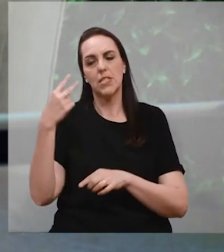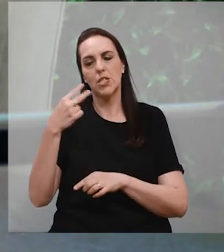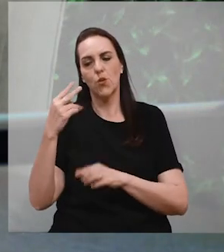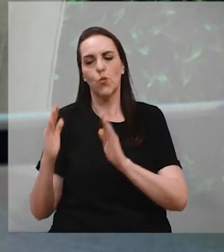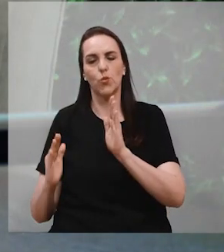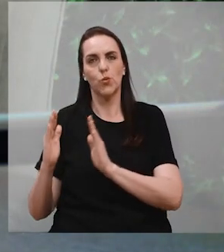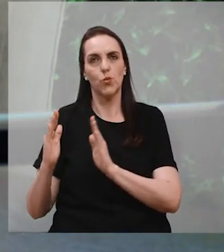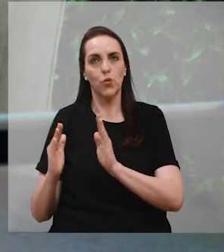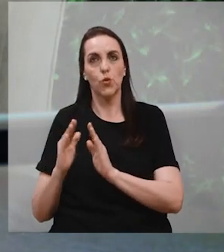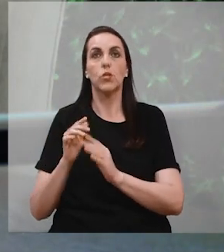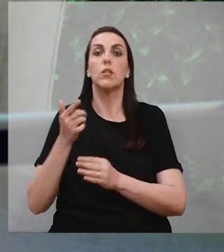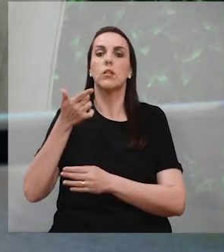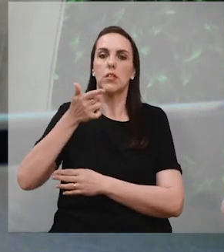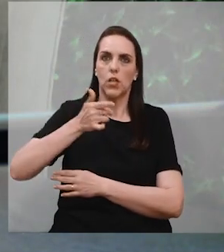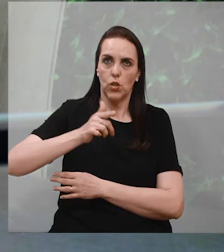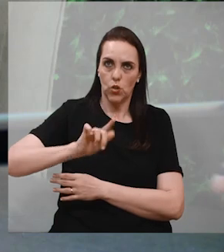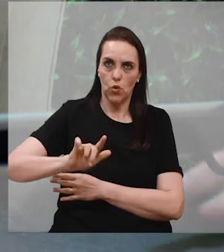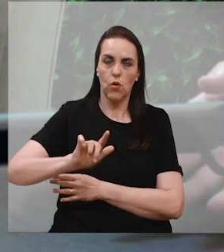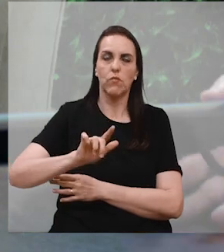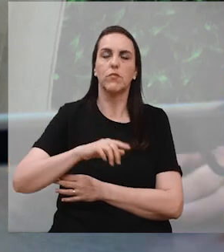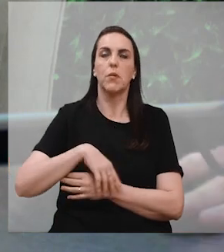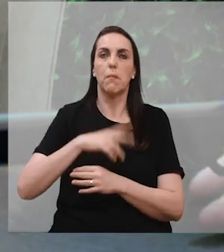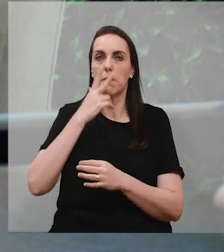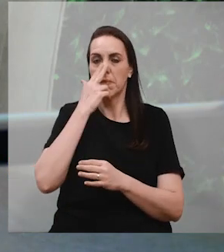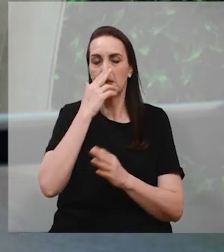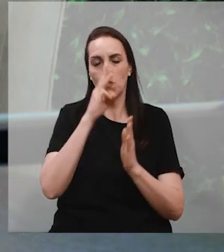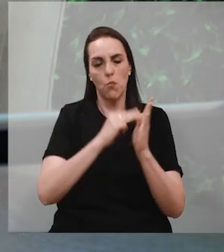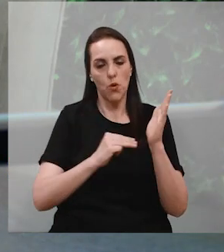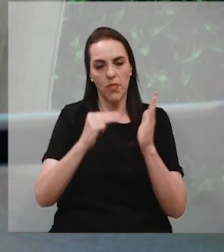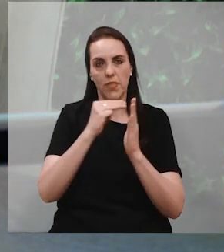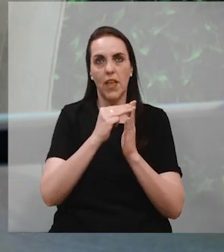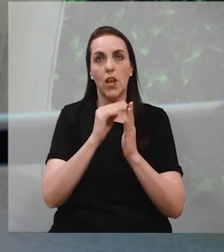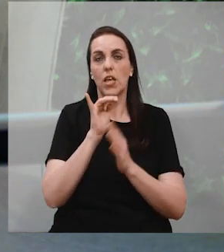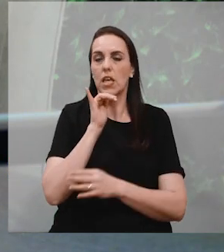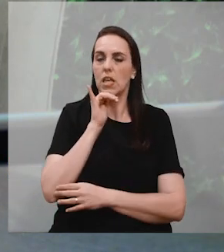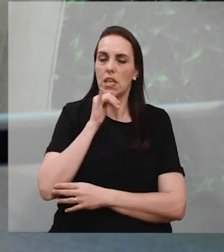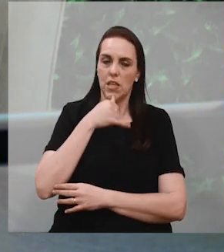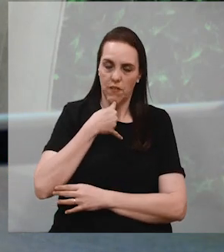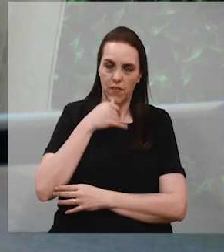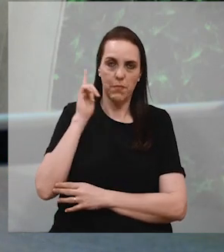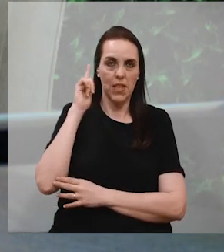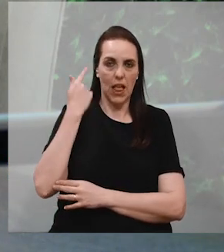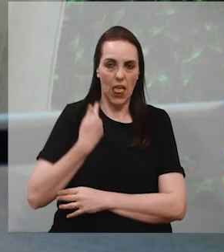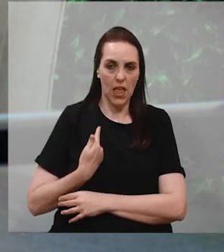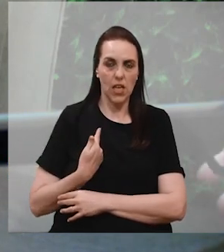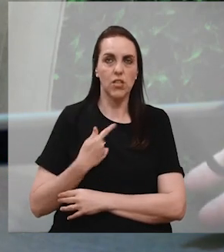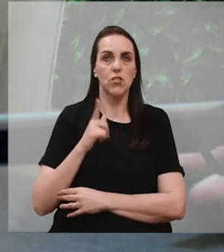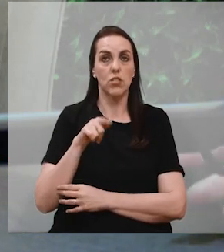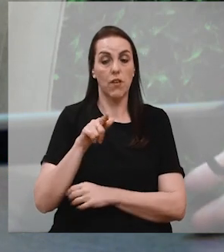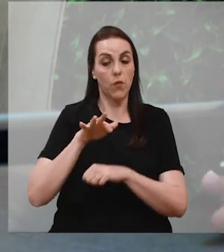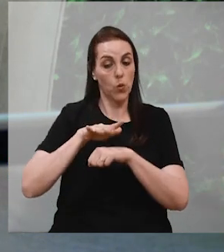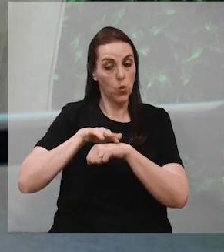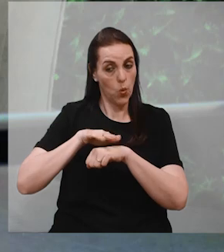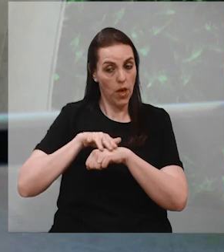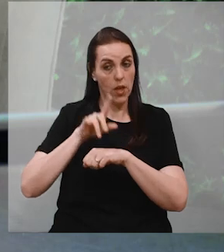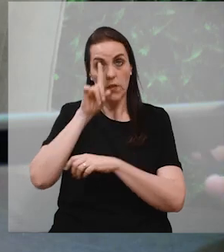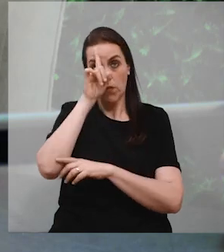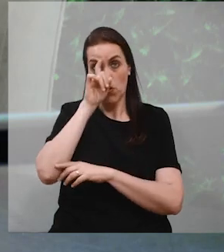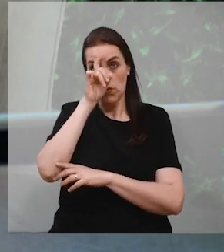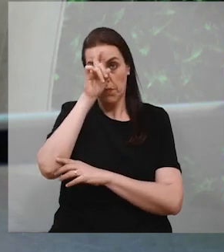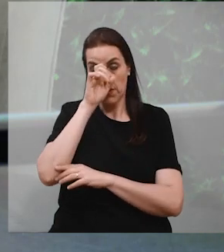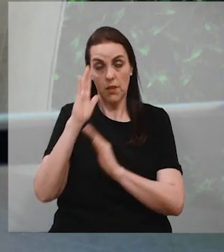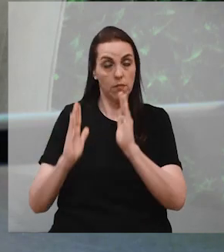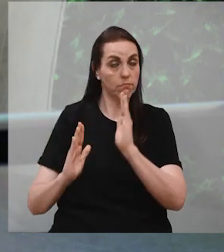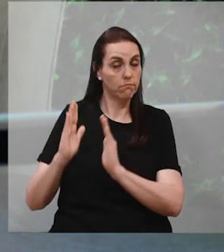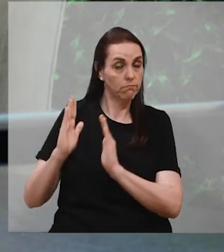também iria se repetir esse mesmo modelo, mas infelizmente a Gladys, né, a candidata a vice, ela ficou doente, ficou